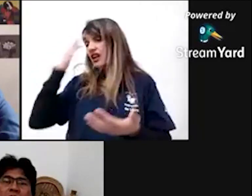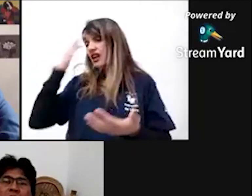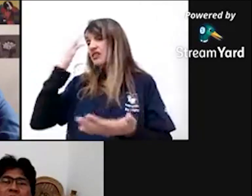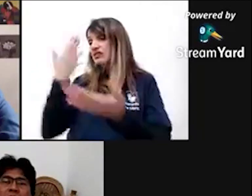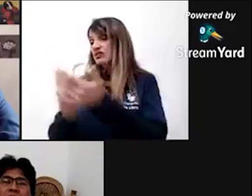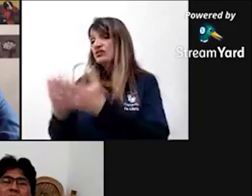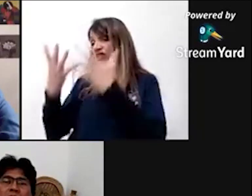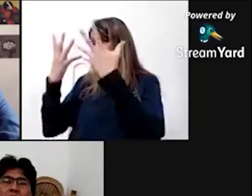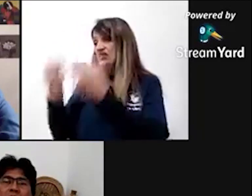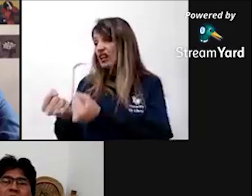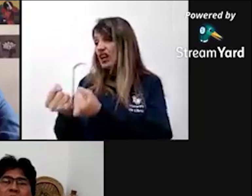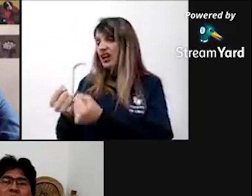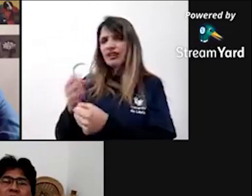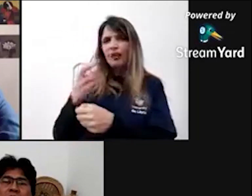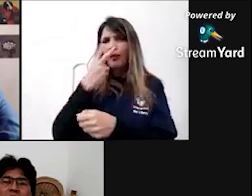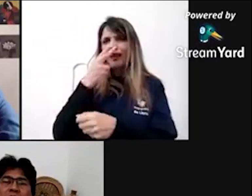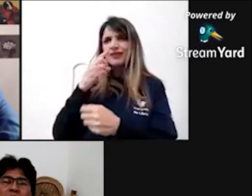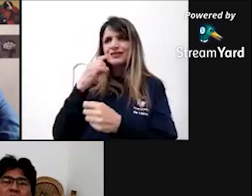nessa nossa ilha, né, de